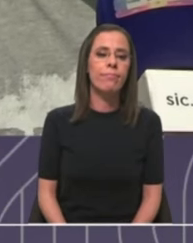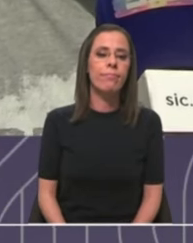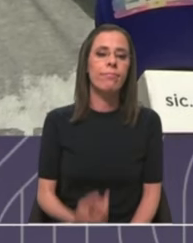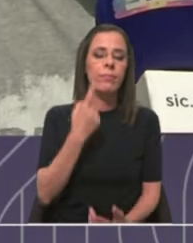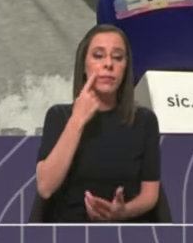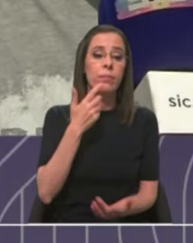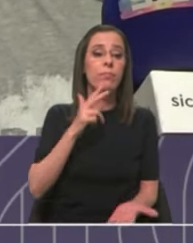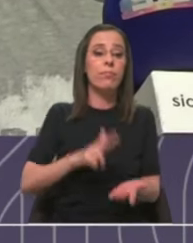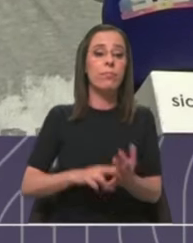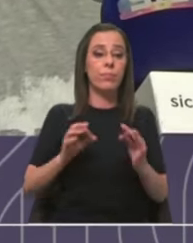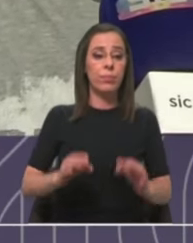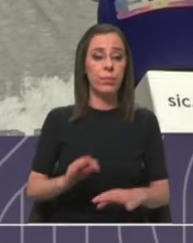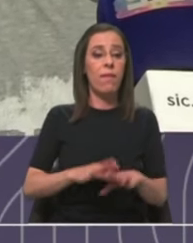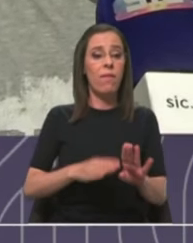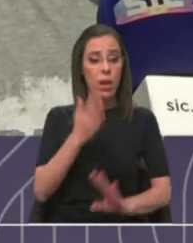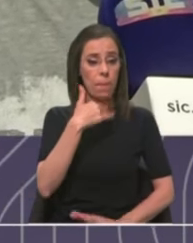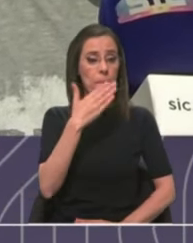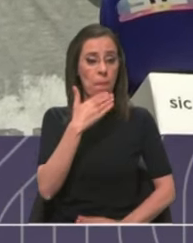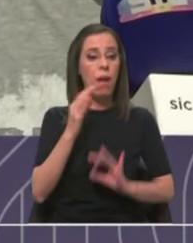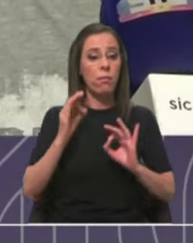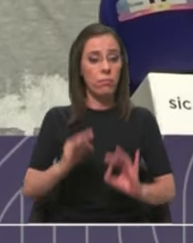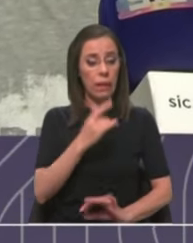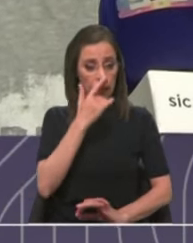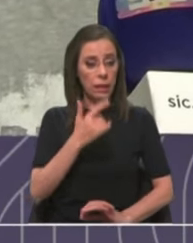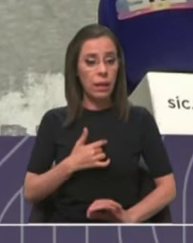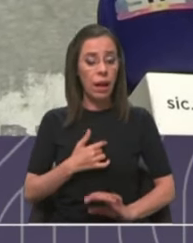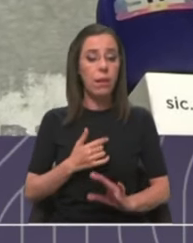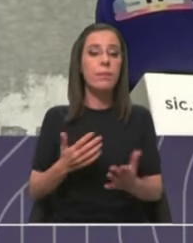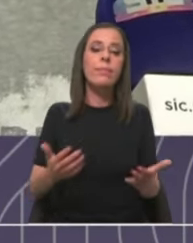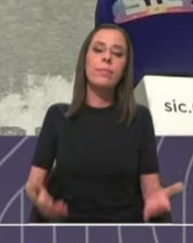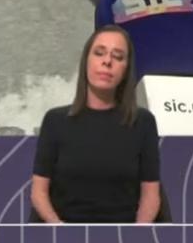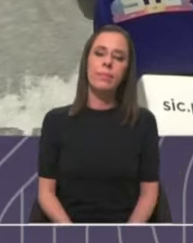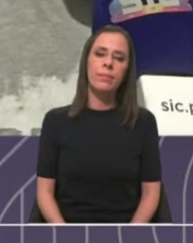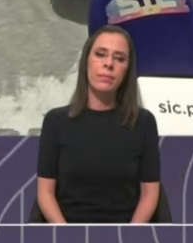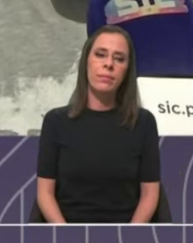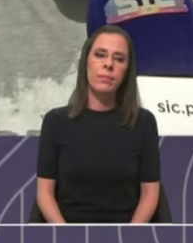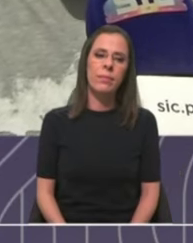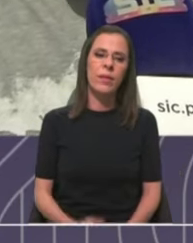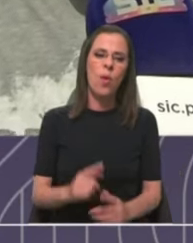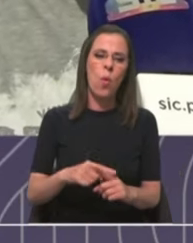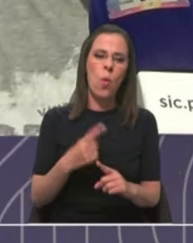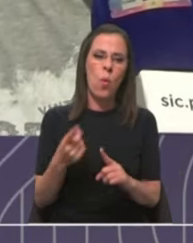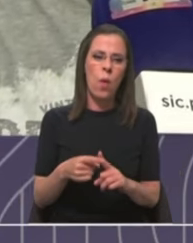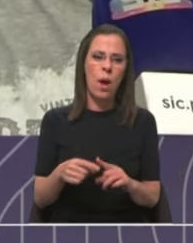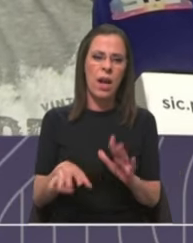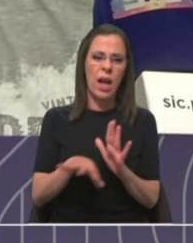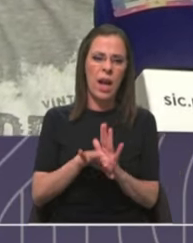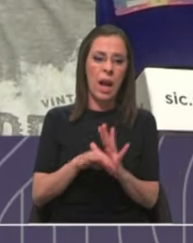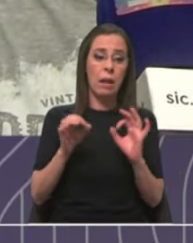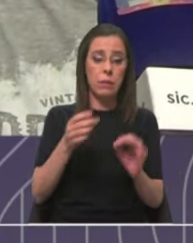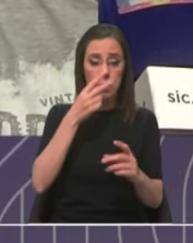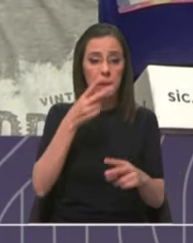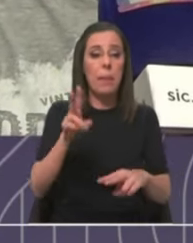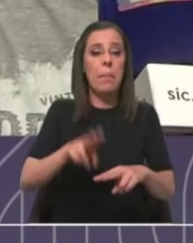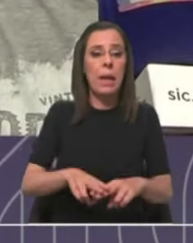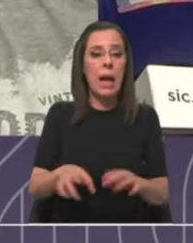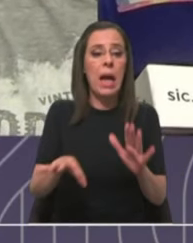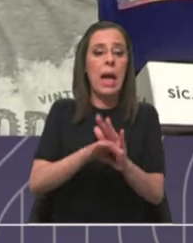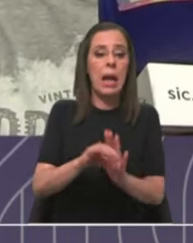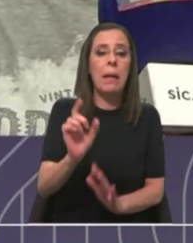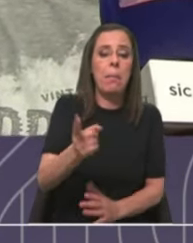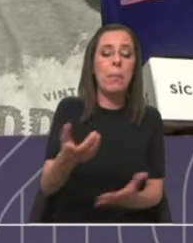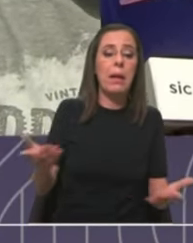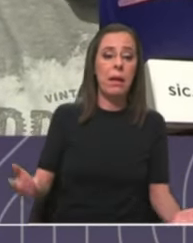que realmente fez um erro. Agora, um ano sem carta, se ele for preso, para que é que ele precisa da